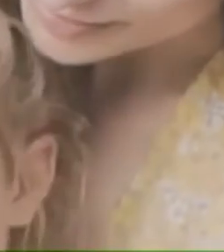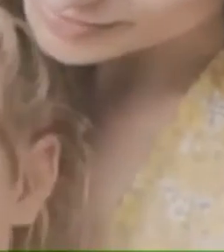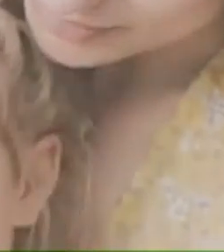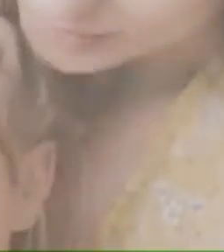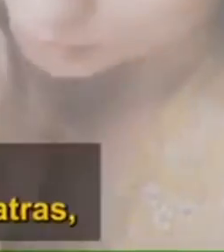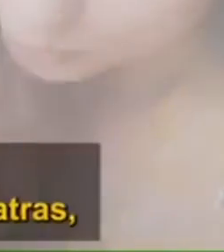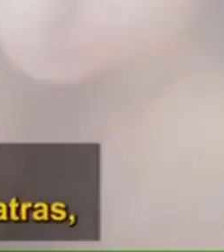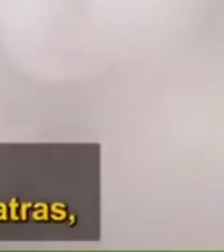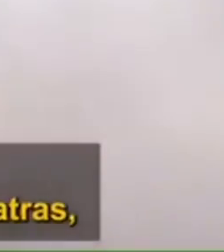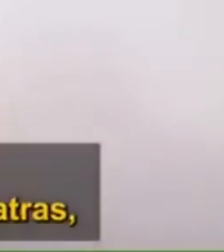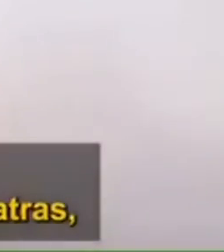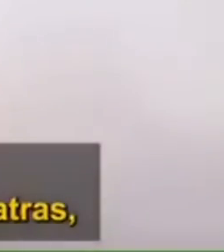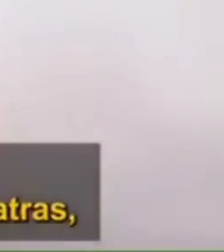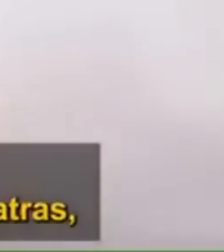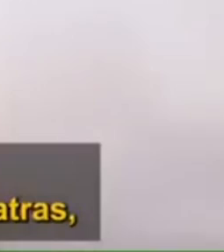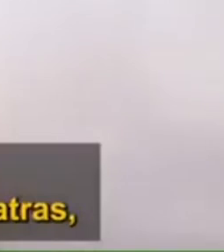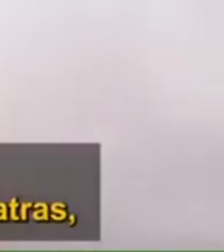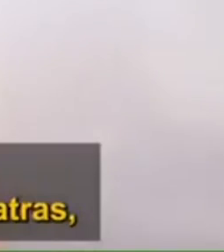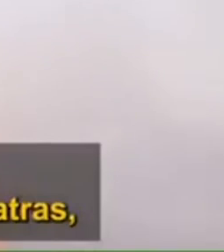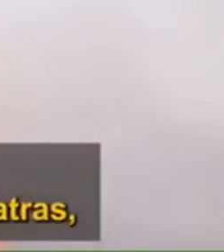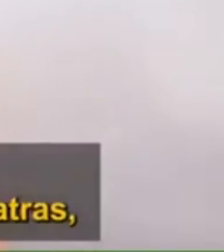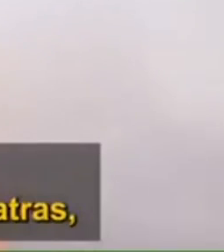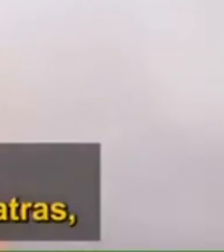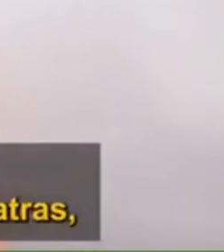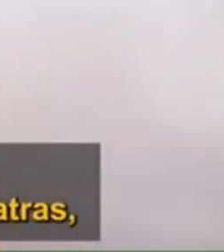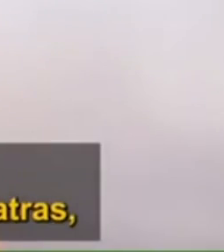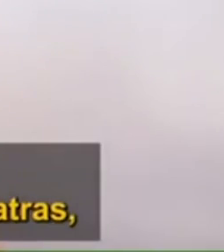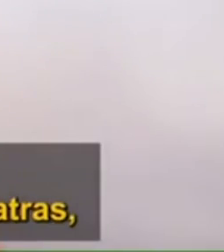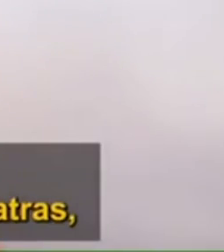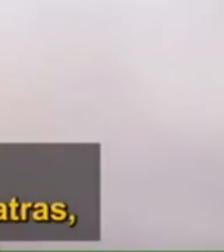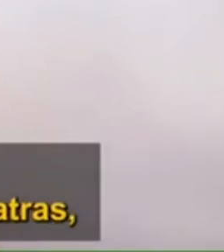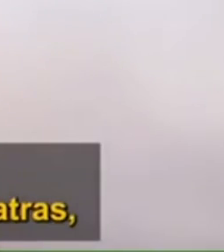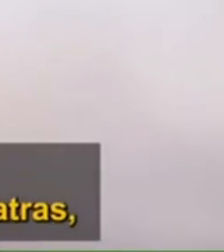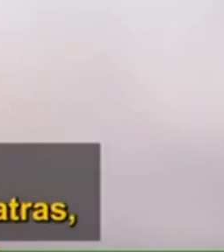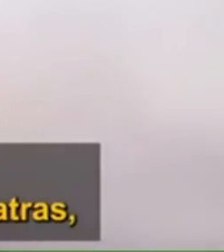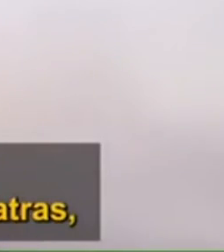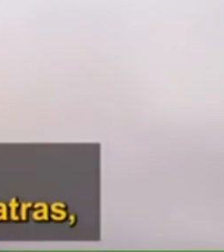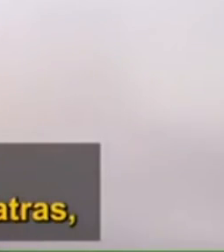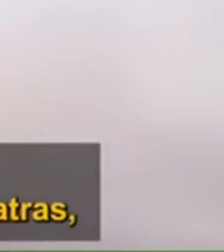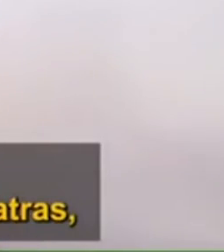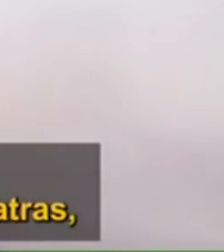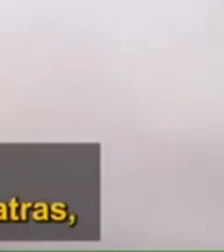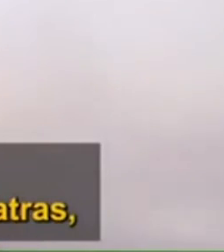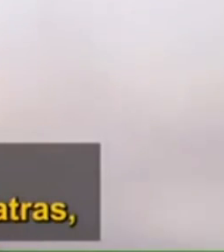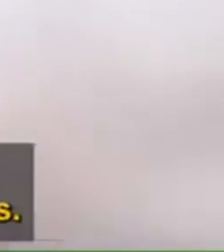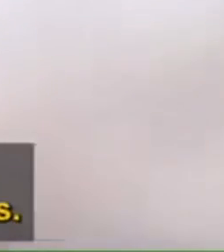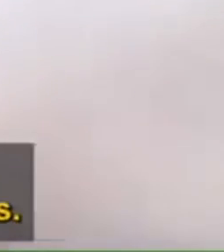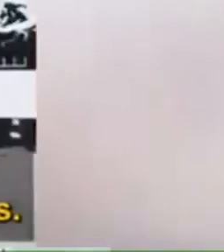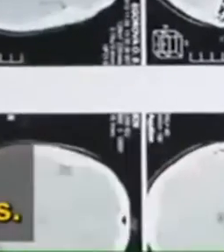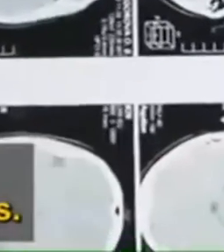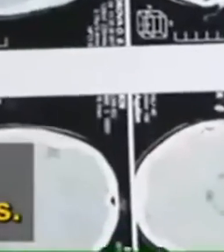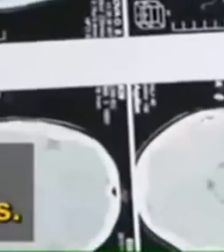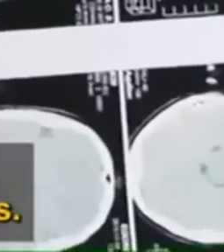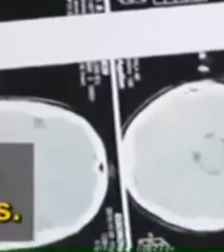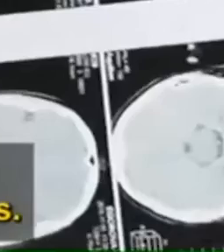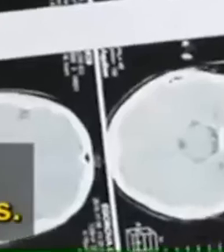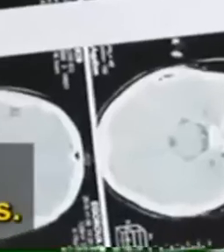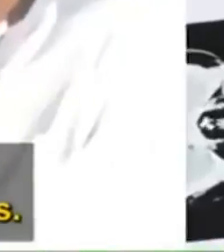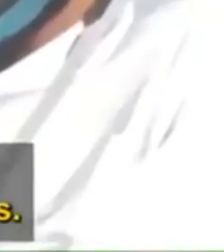família. Seu tratamento deve envolver diversos profissionais de saúde, como pediatras,